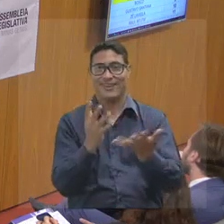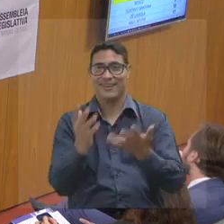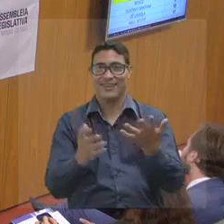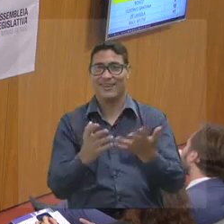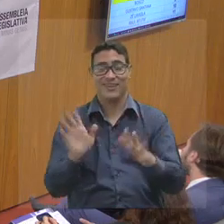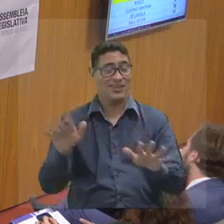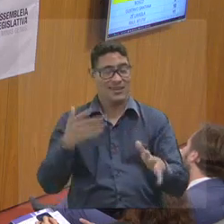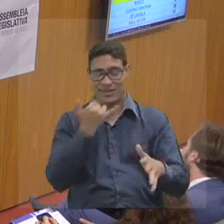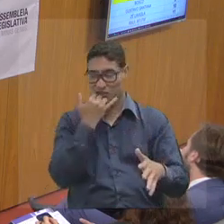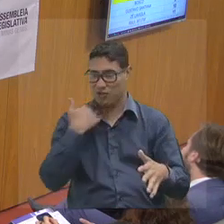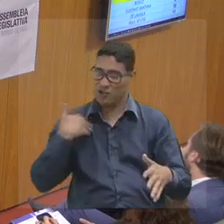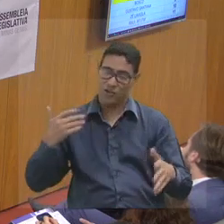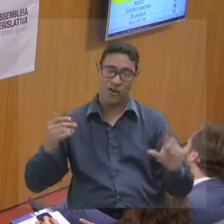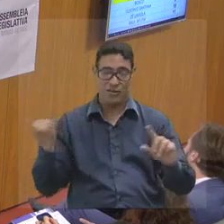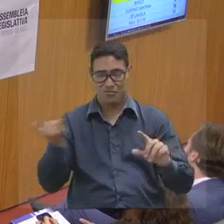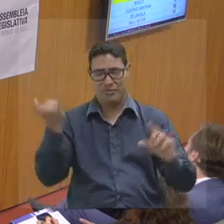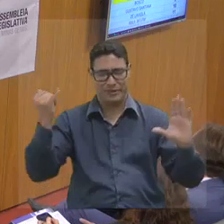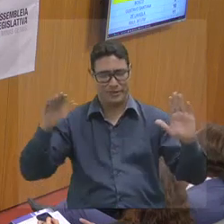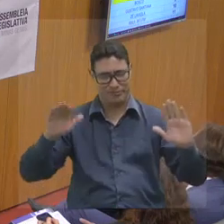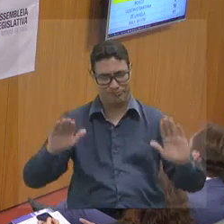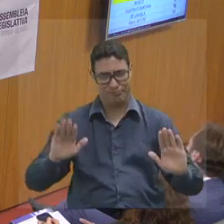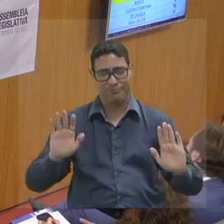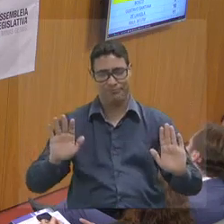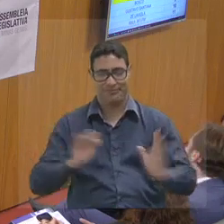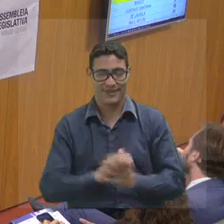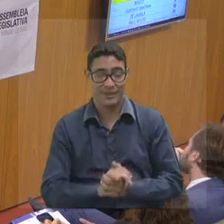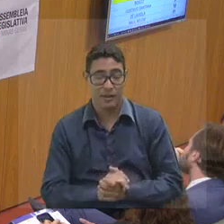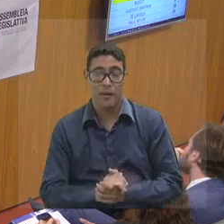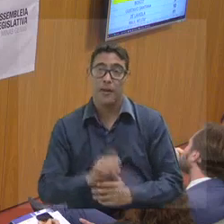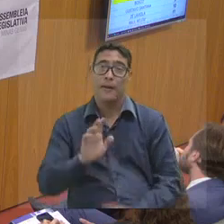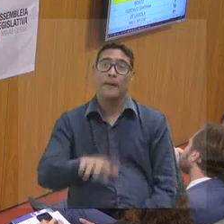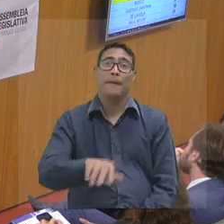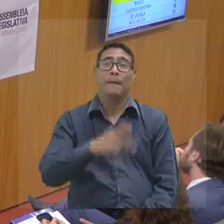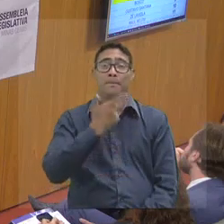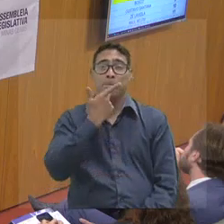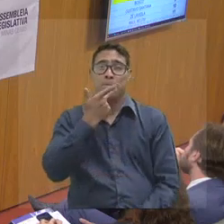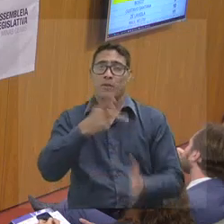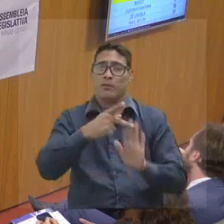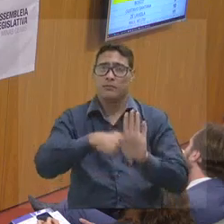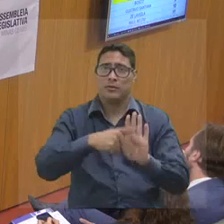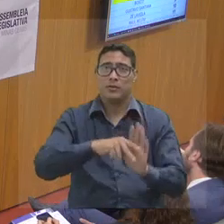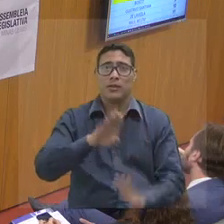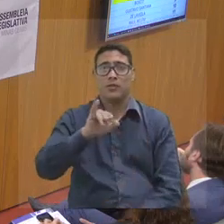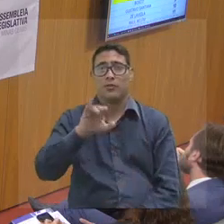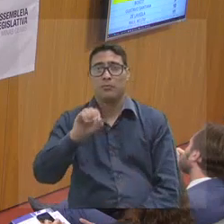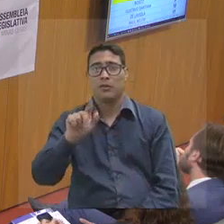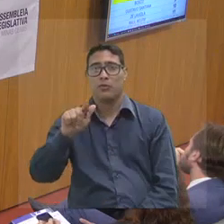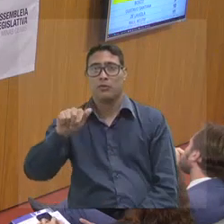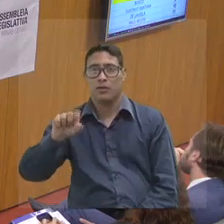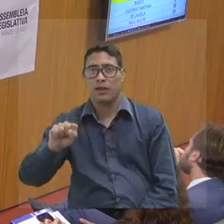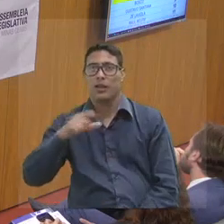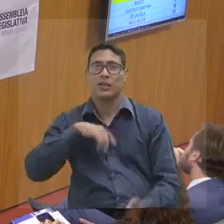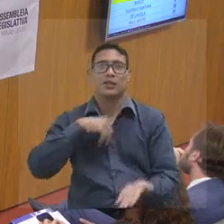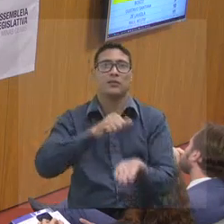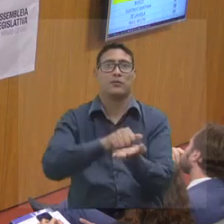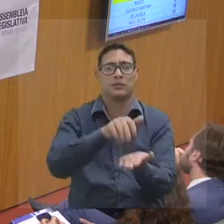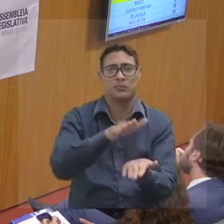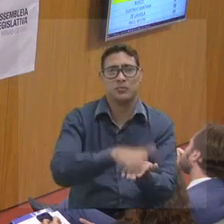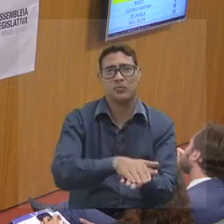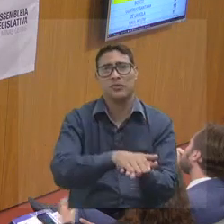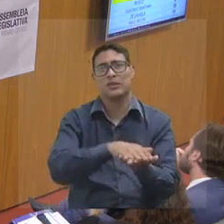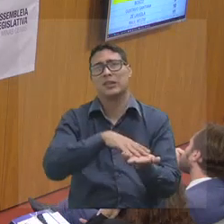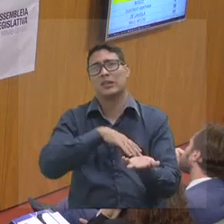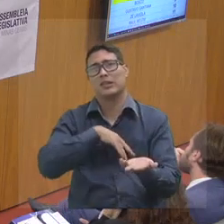importante mas os 18 projetos Como eu disse antes do biogás das multas Mas o que eu realmente